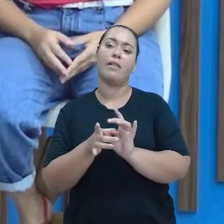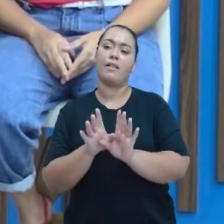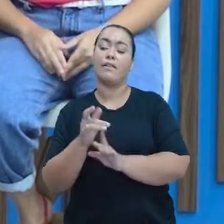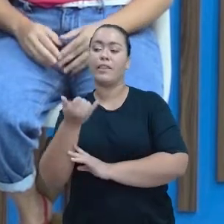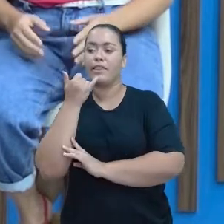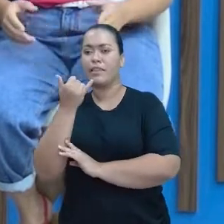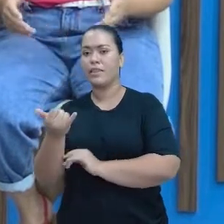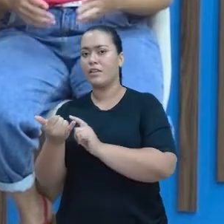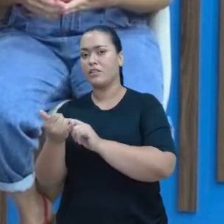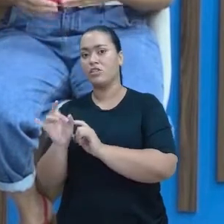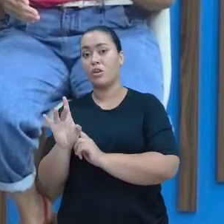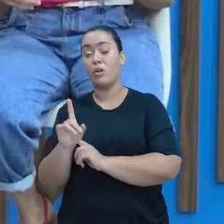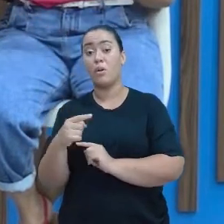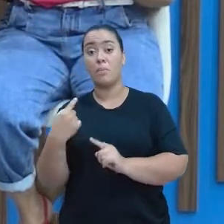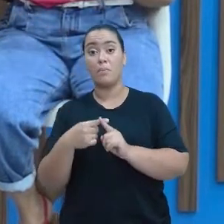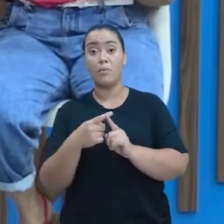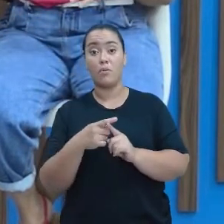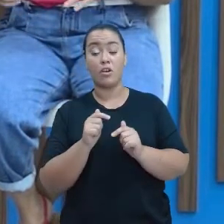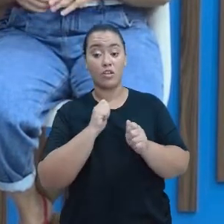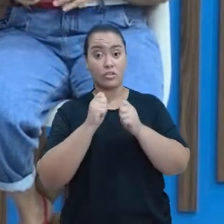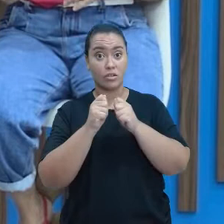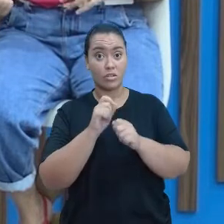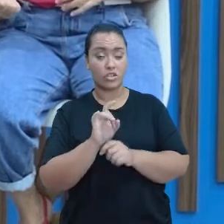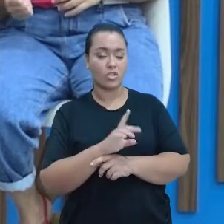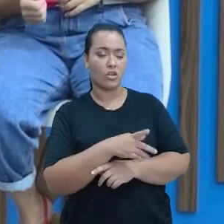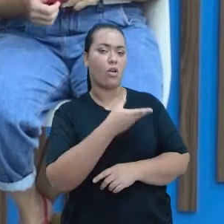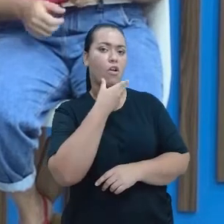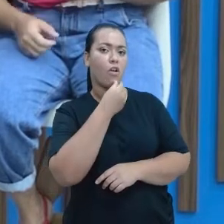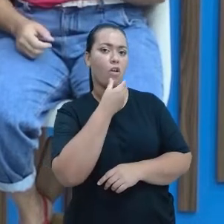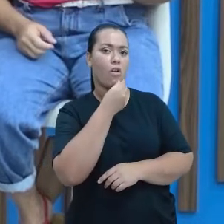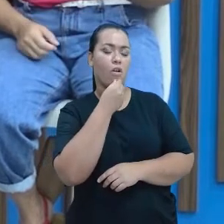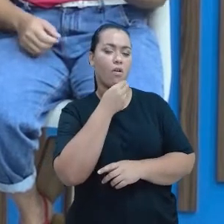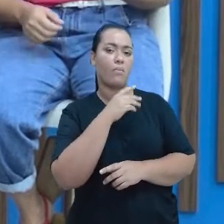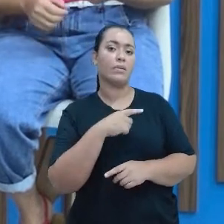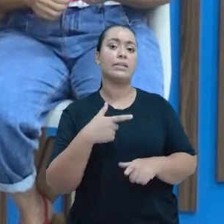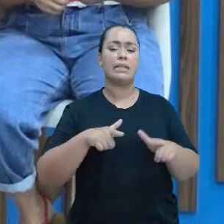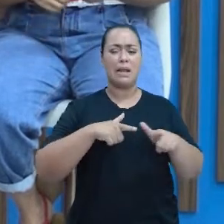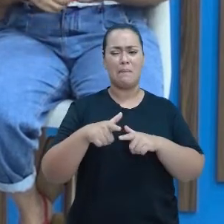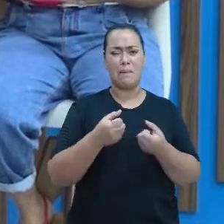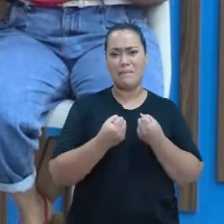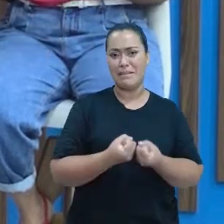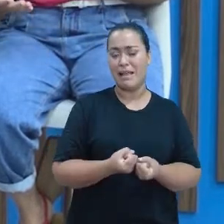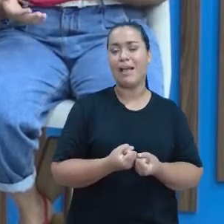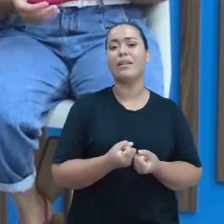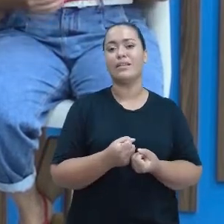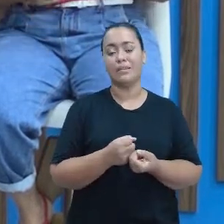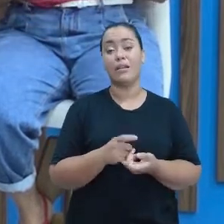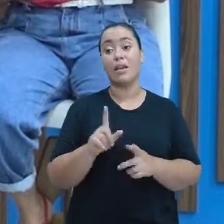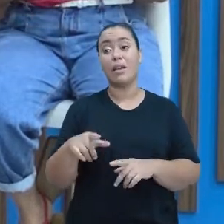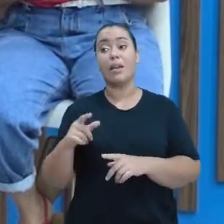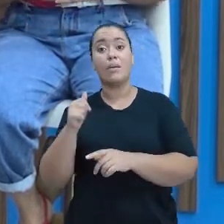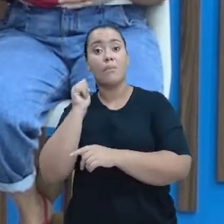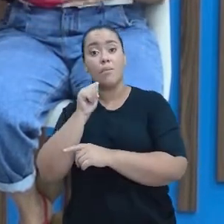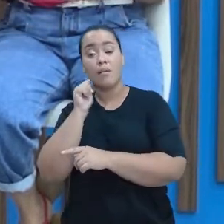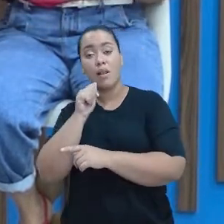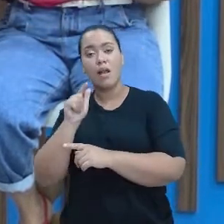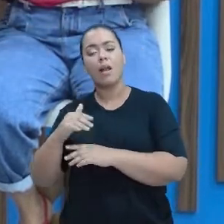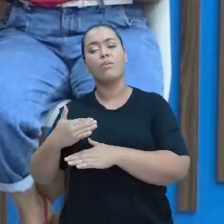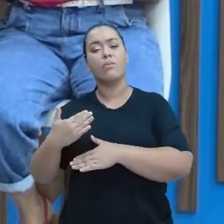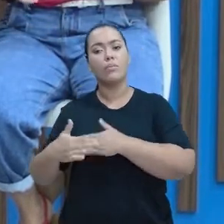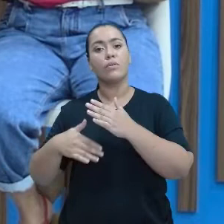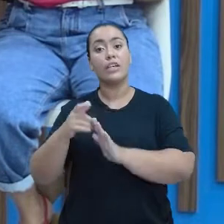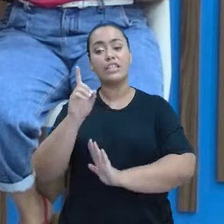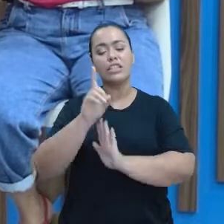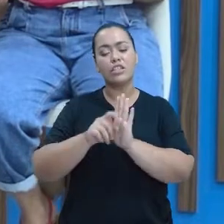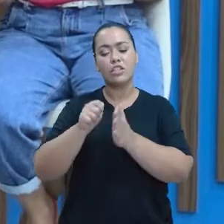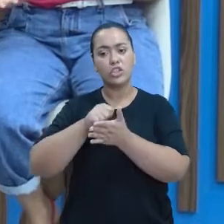exemplo, porque o jornalismo era considerado um trabalho pesado, um trabalho violento, e a partir do momento que elas conseguiram o direito